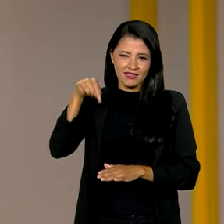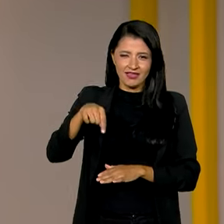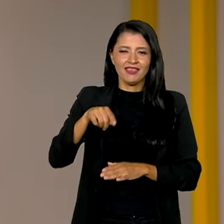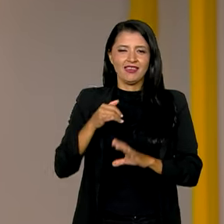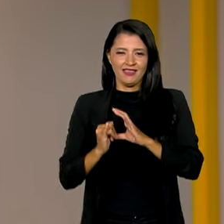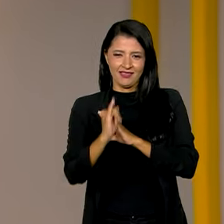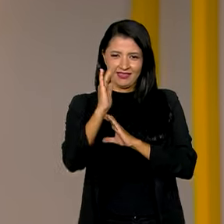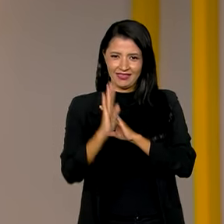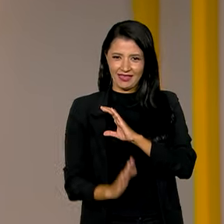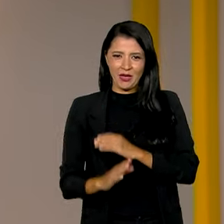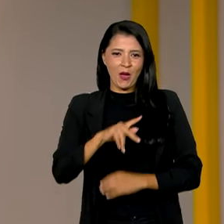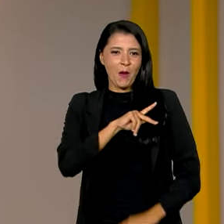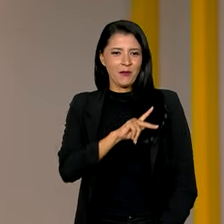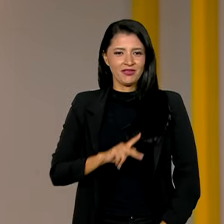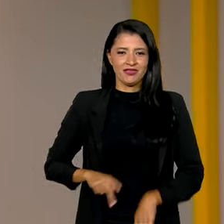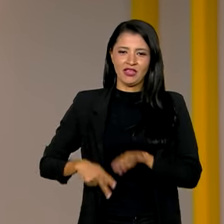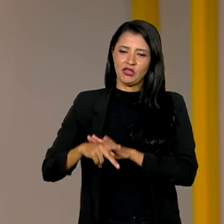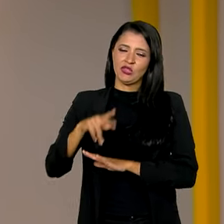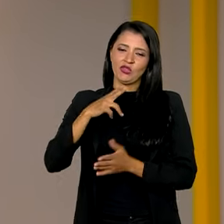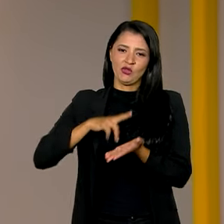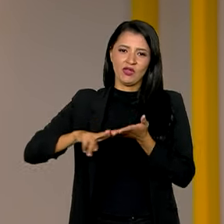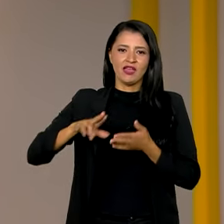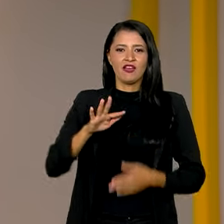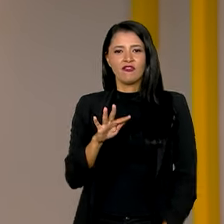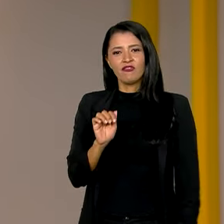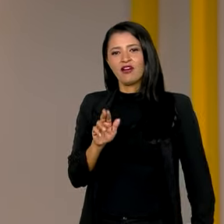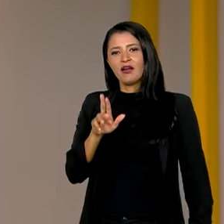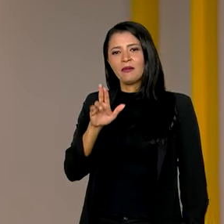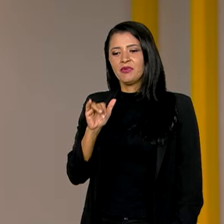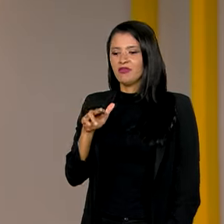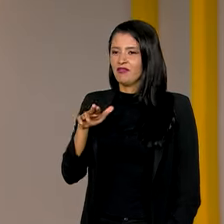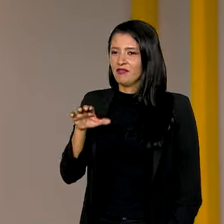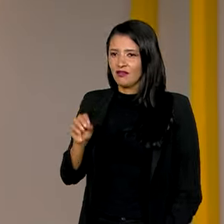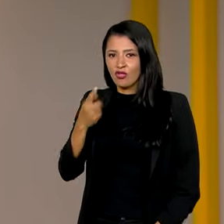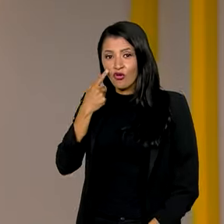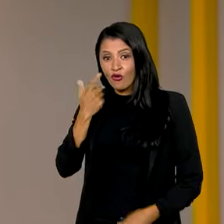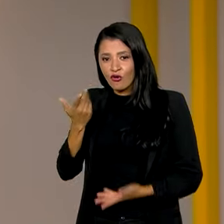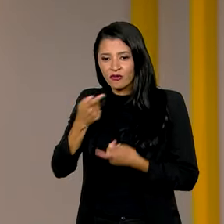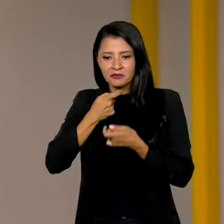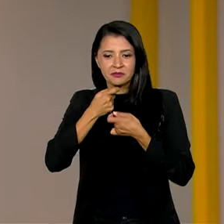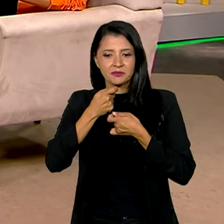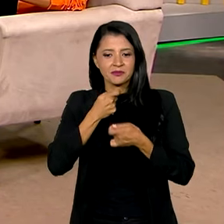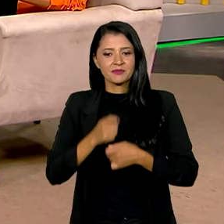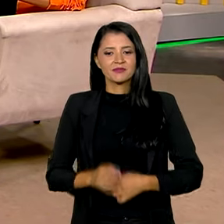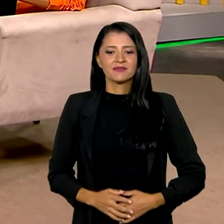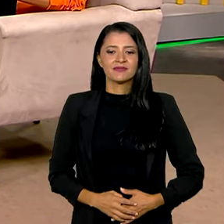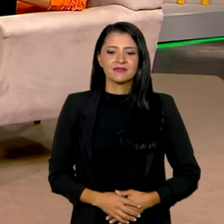EBC com o presidente dos Correios, Fabiano Silva. Confira agora a entrevista.